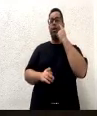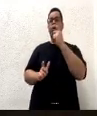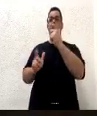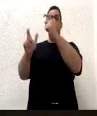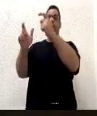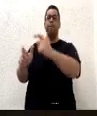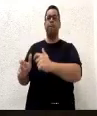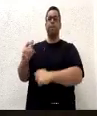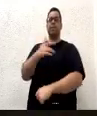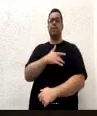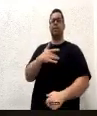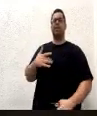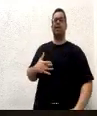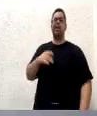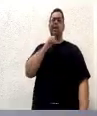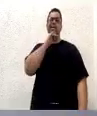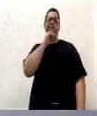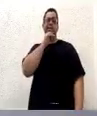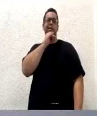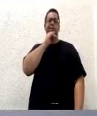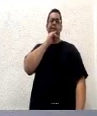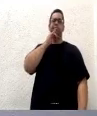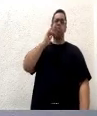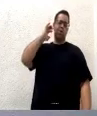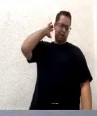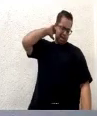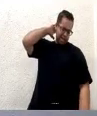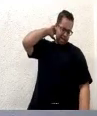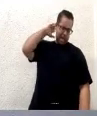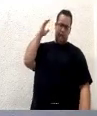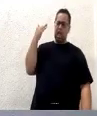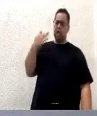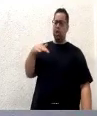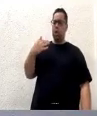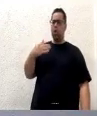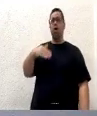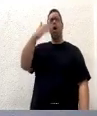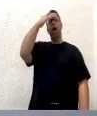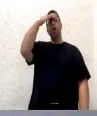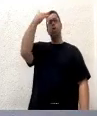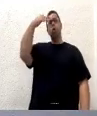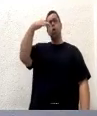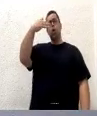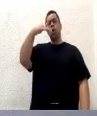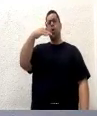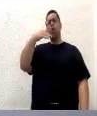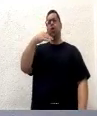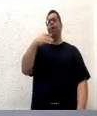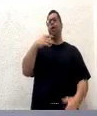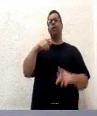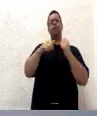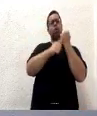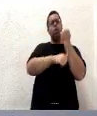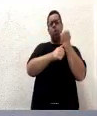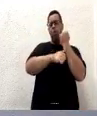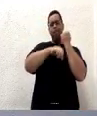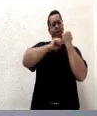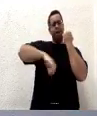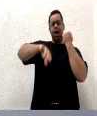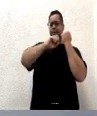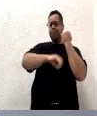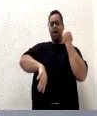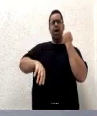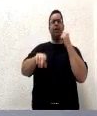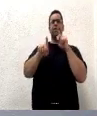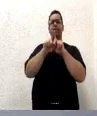com a enxaqueca, dor atrás do olho, apresentei febre, diarreia, náusea, aqueles sintomas da dengue, sabe? Petequias